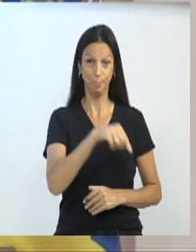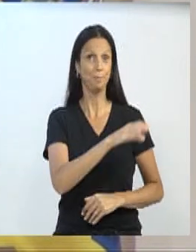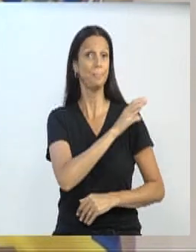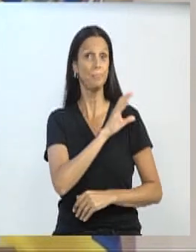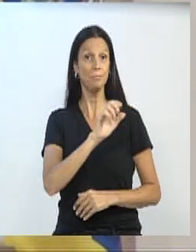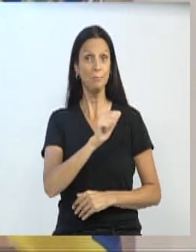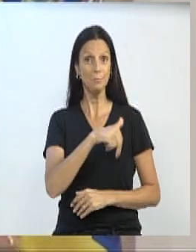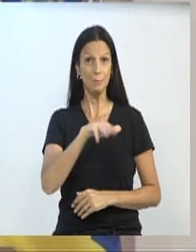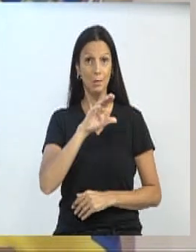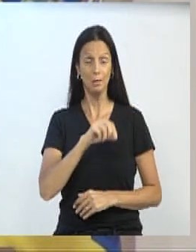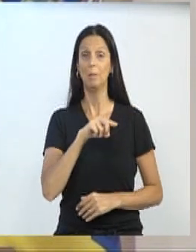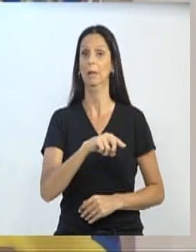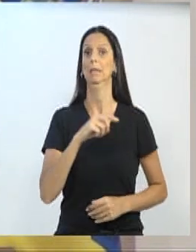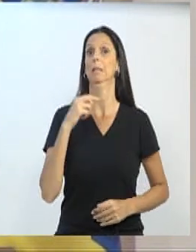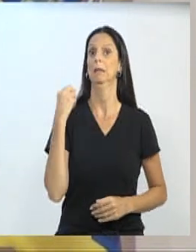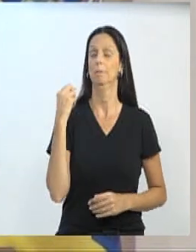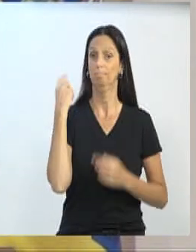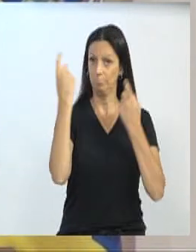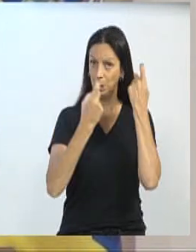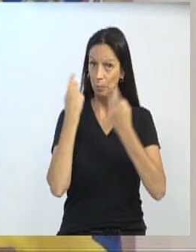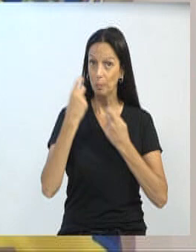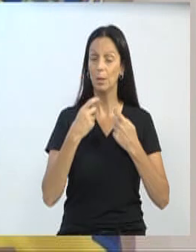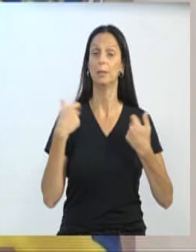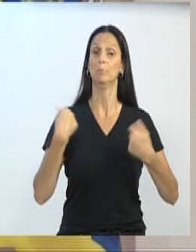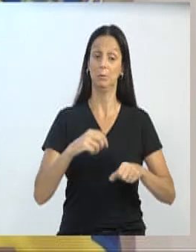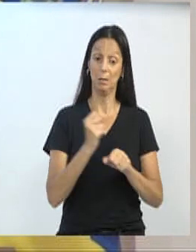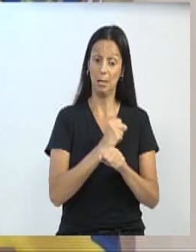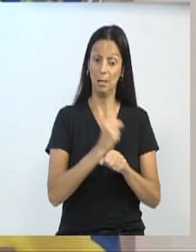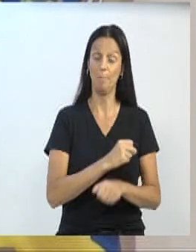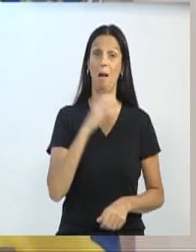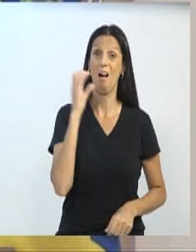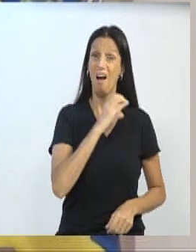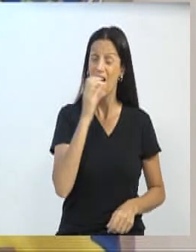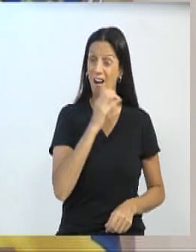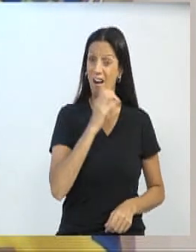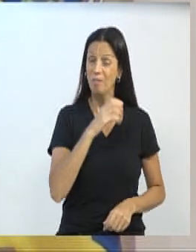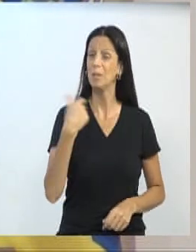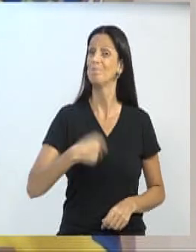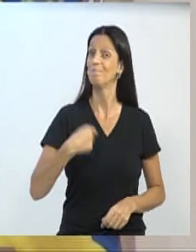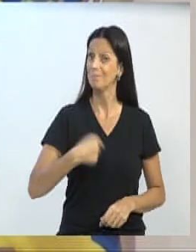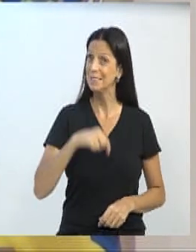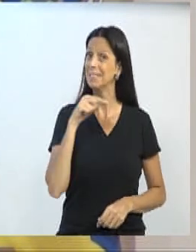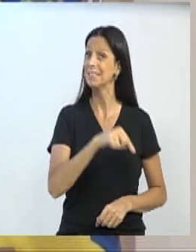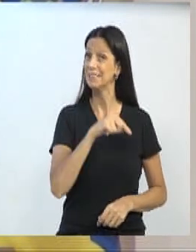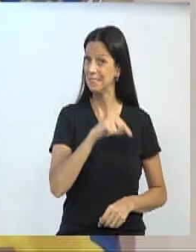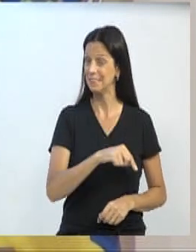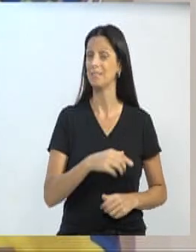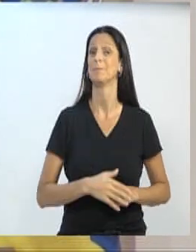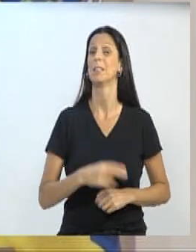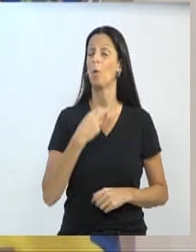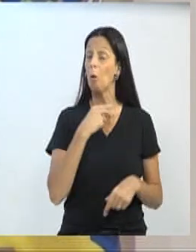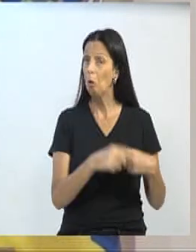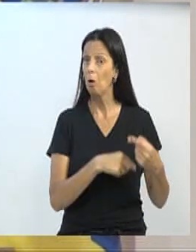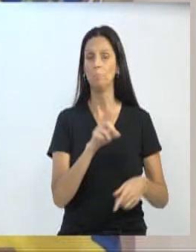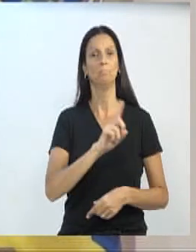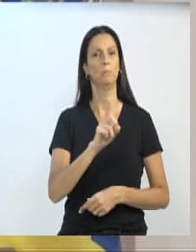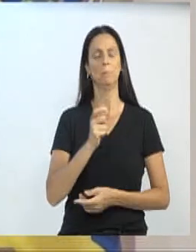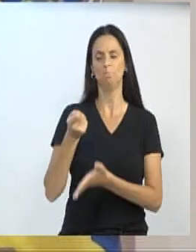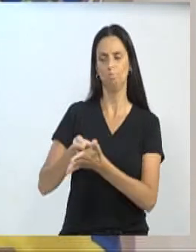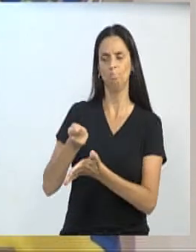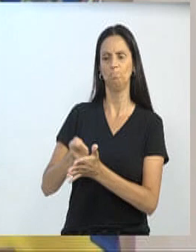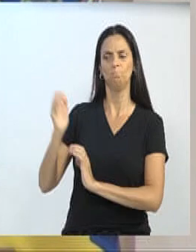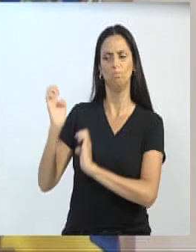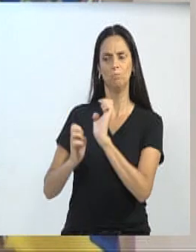preocupante a obra precisa agilizar o mais rápido possível a gente tem que fazer essa essa rapidez e cobrar da empresa